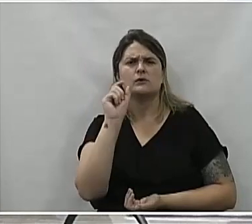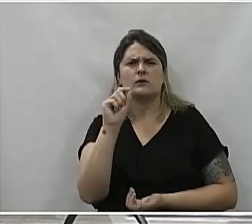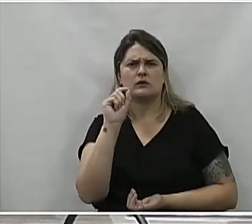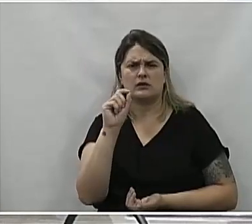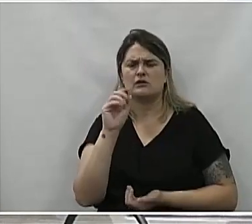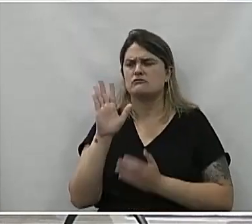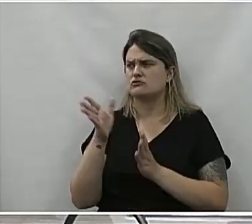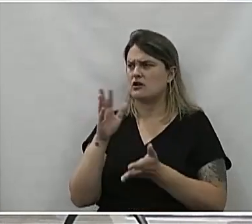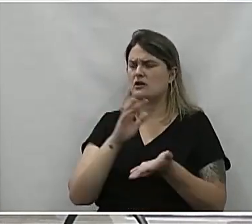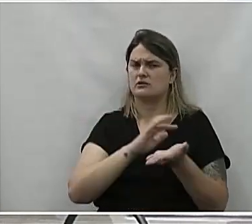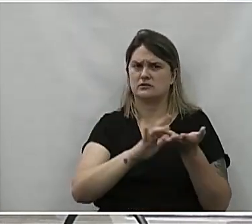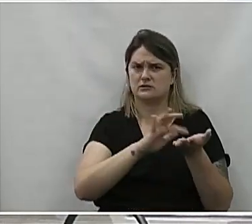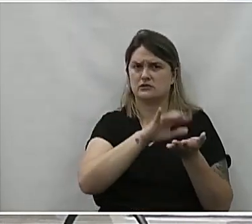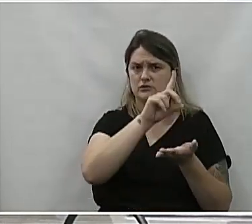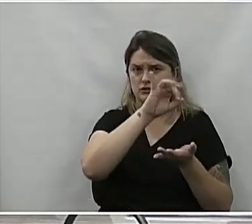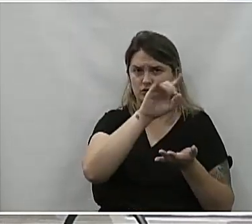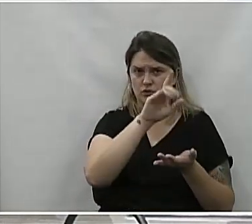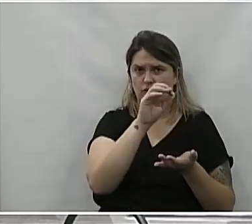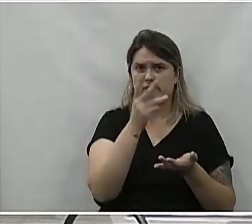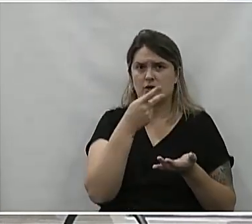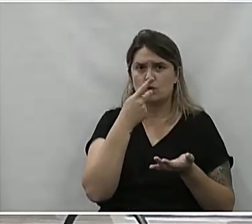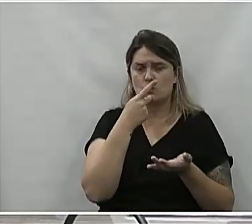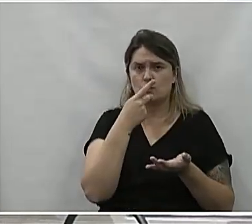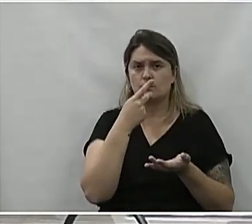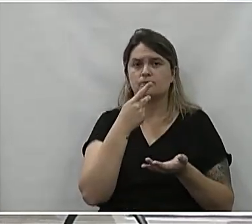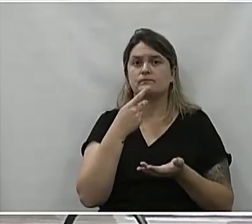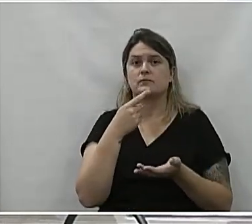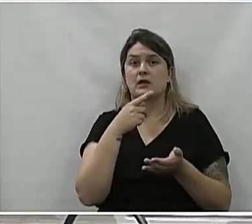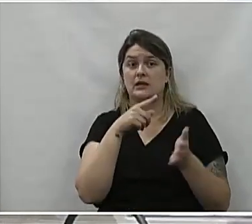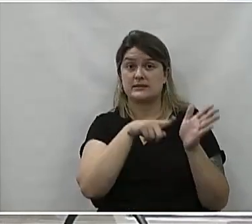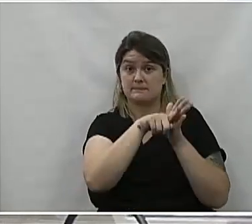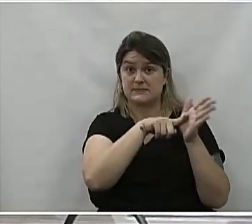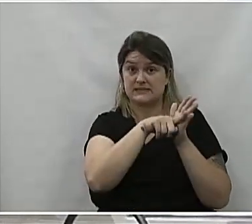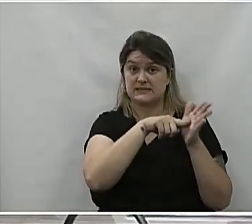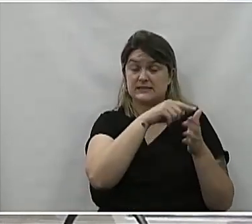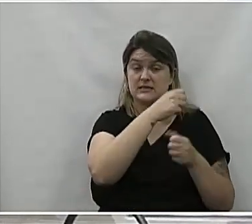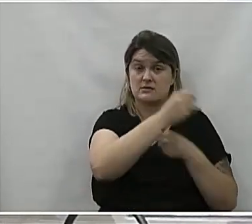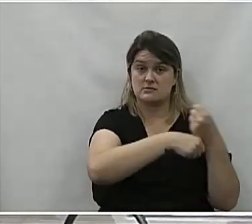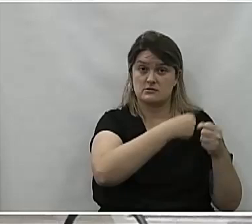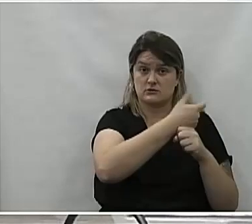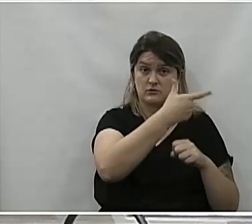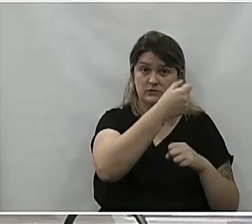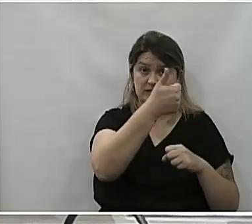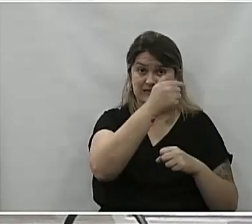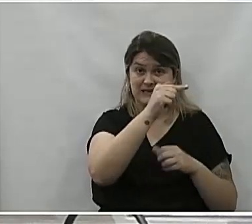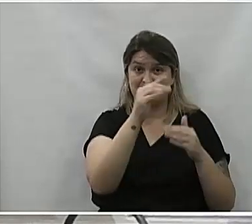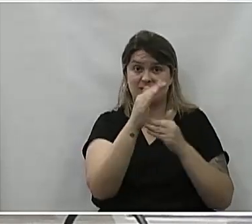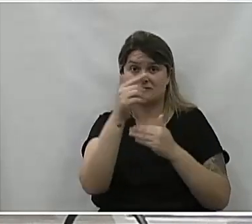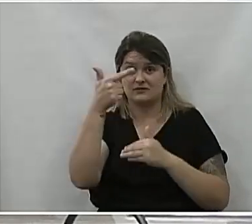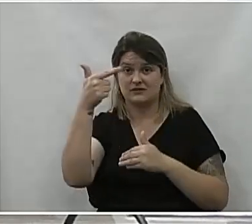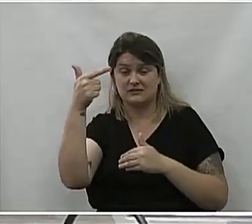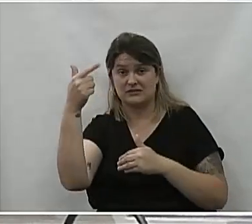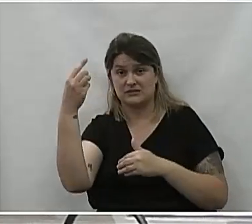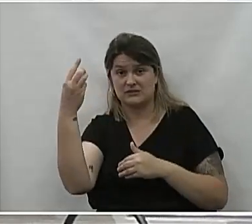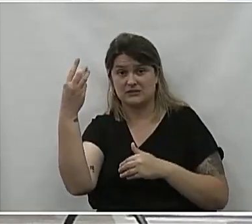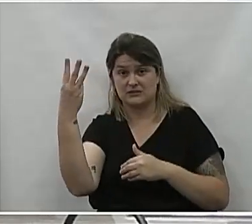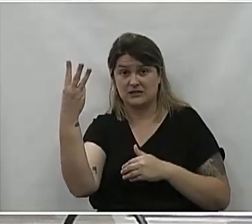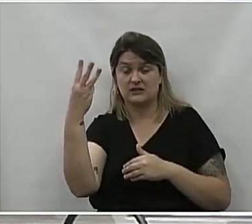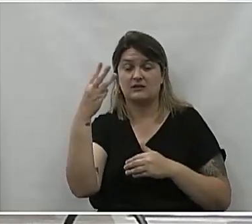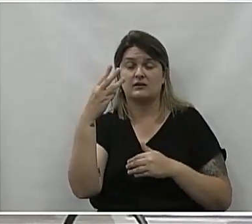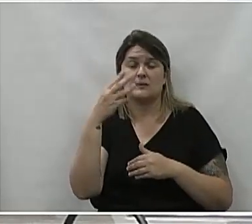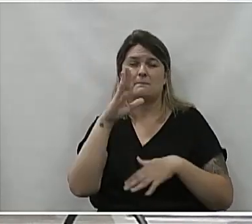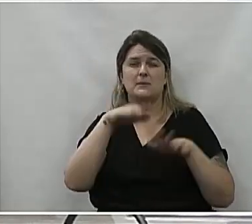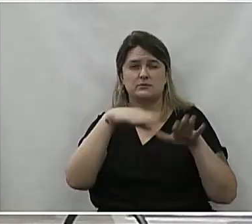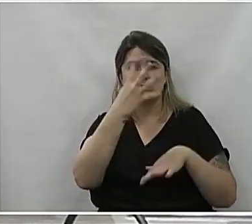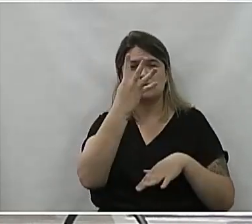comentado Pelo secretário Diego O estudo feito Desde 2017 A 2023 Mais de 45 pessoas